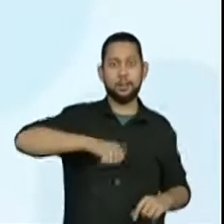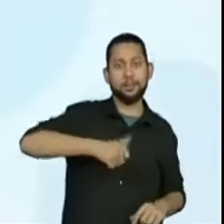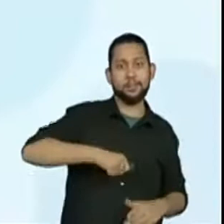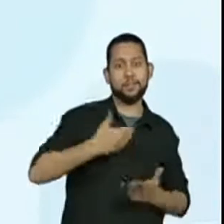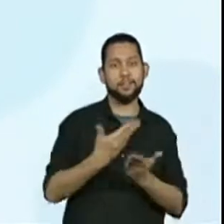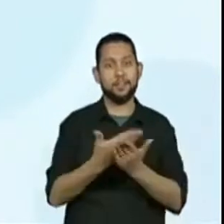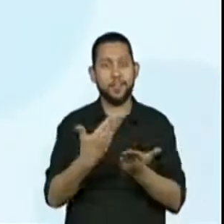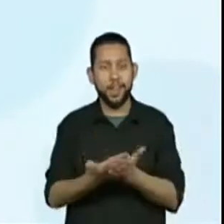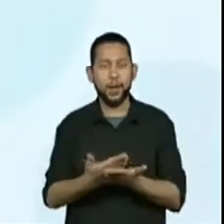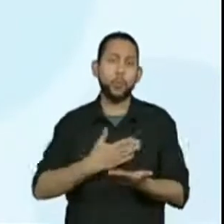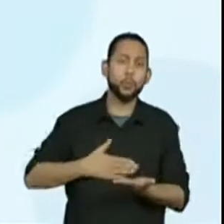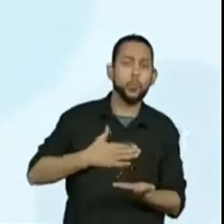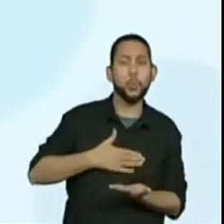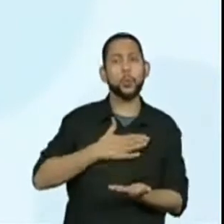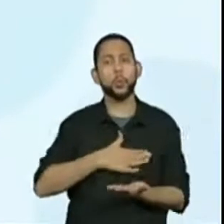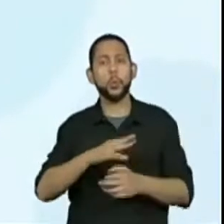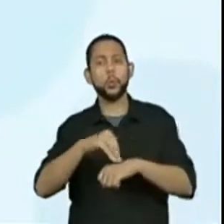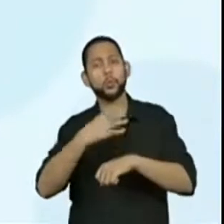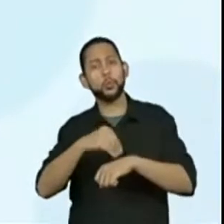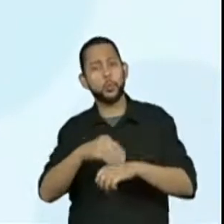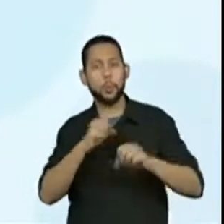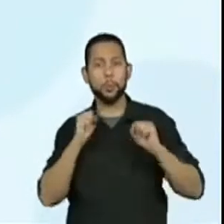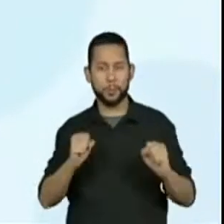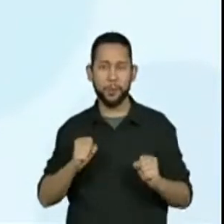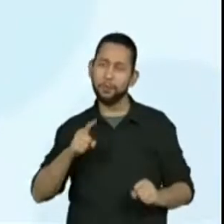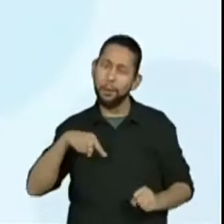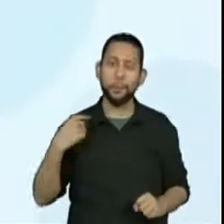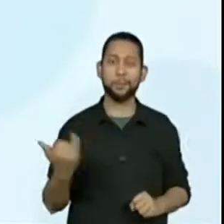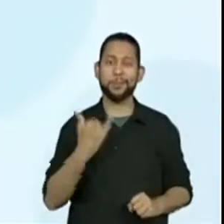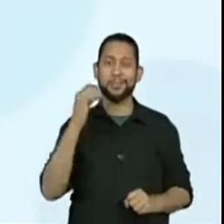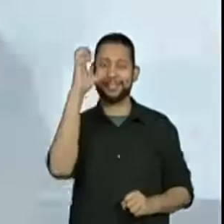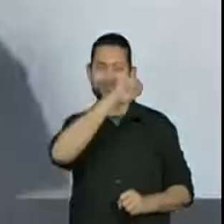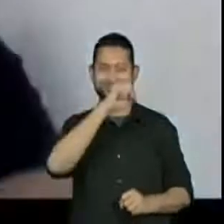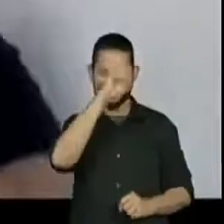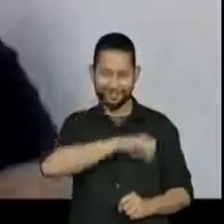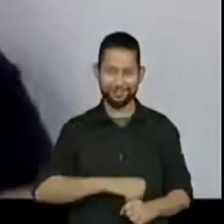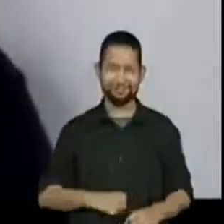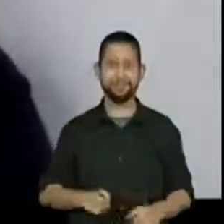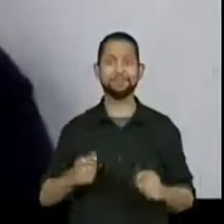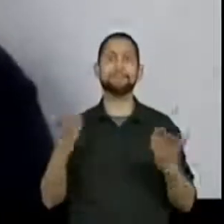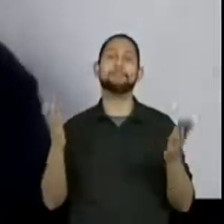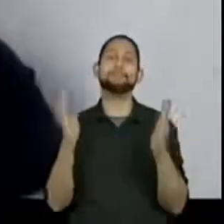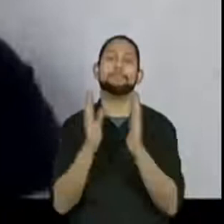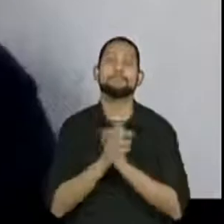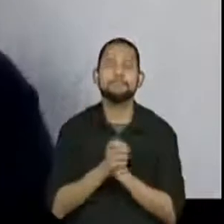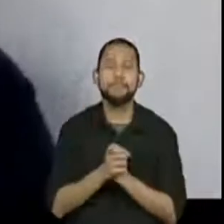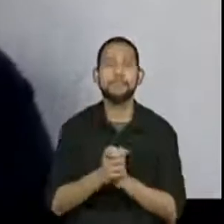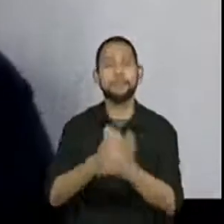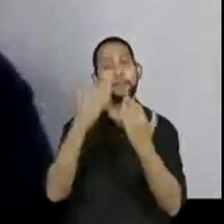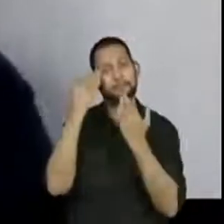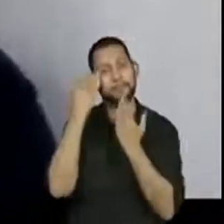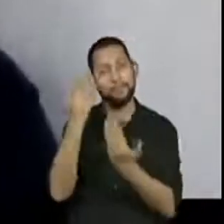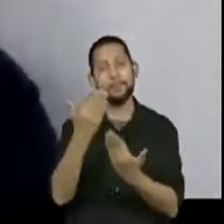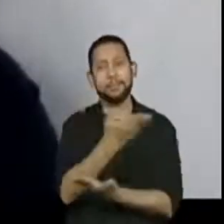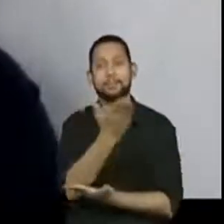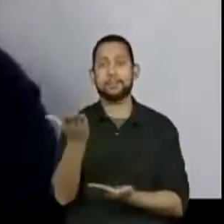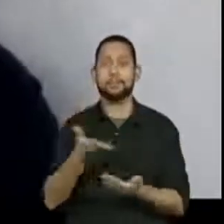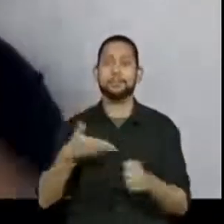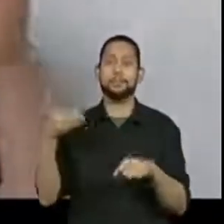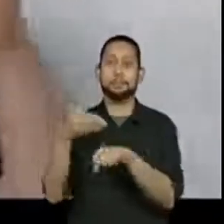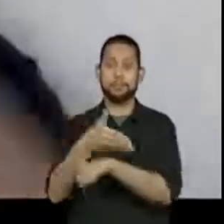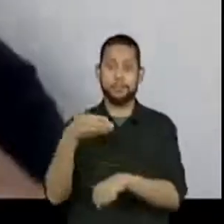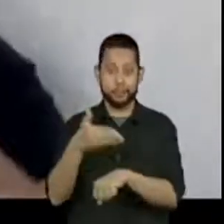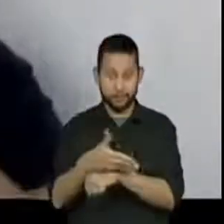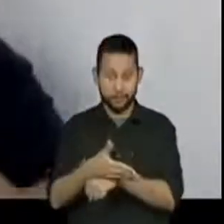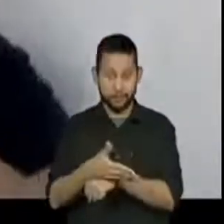digam tudo o que vocês acharam. Isso é muito importante para a gente. Muito obrigada pela participação de todos